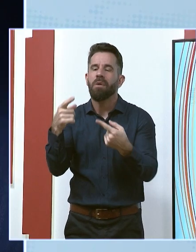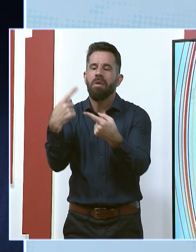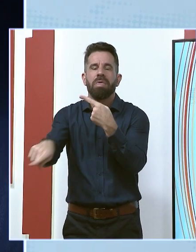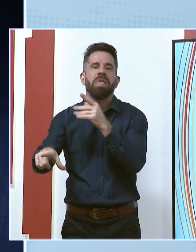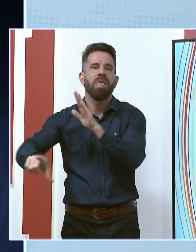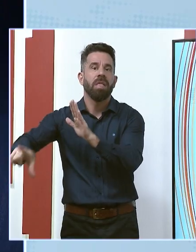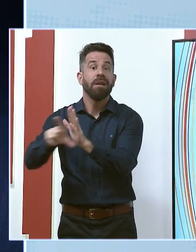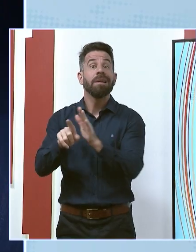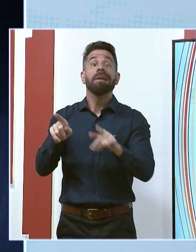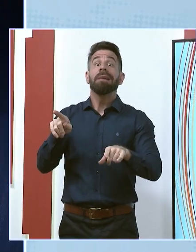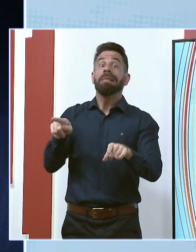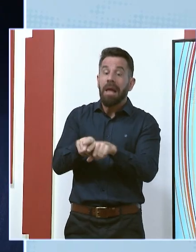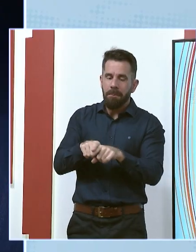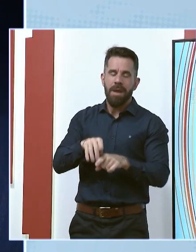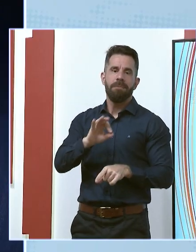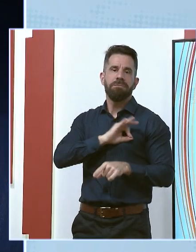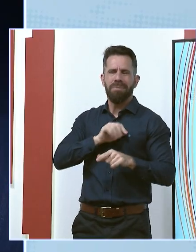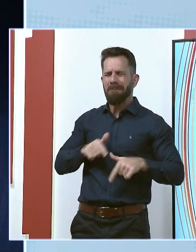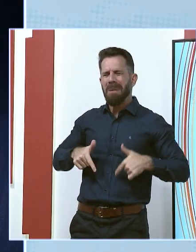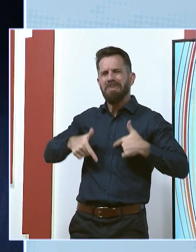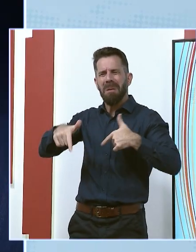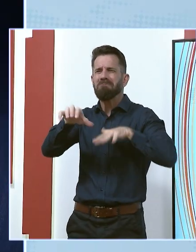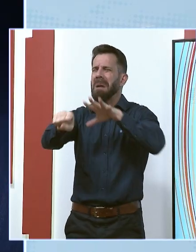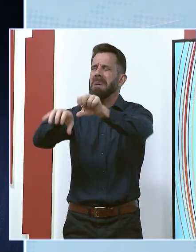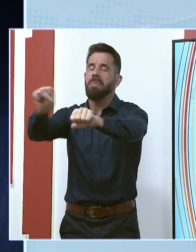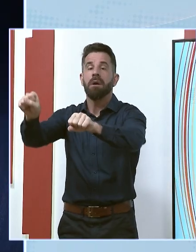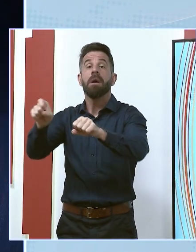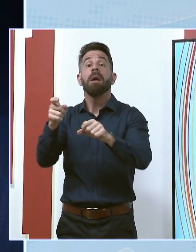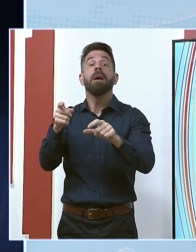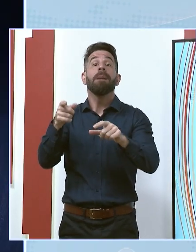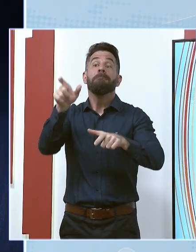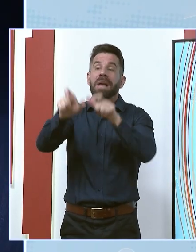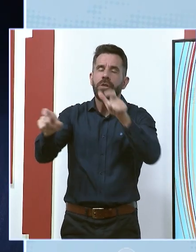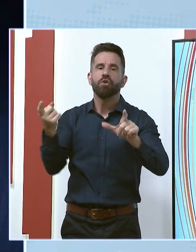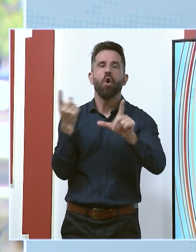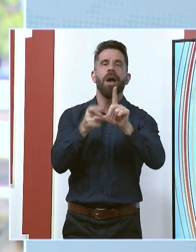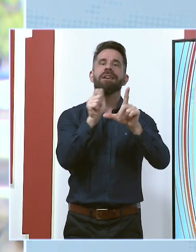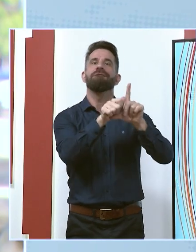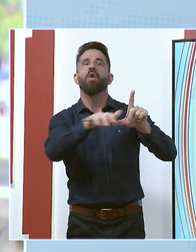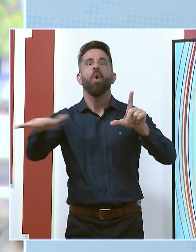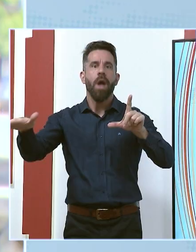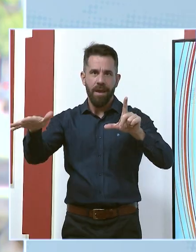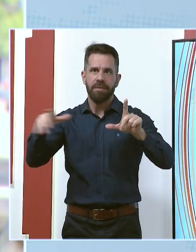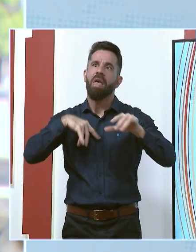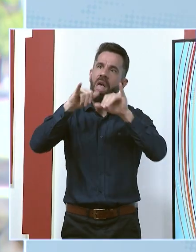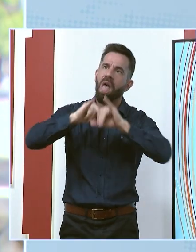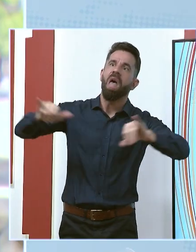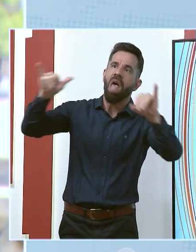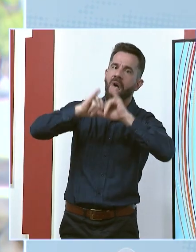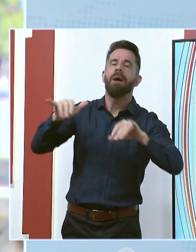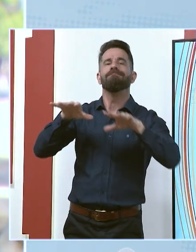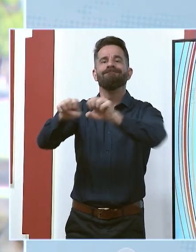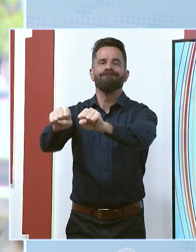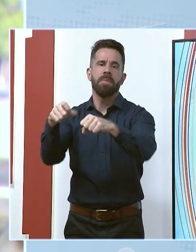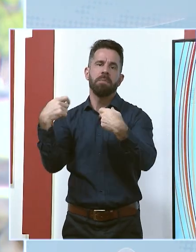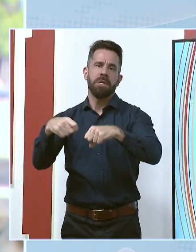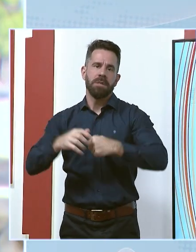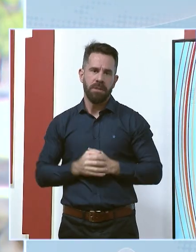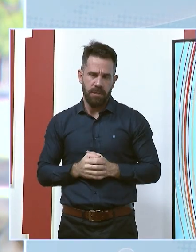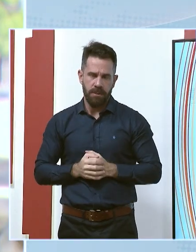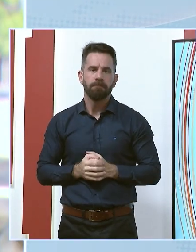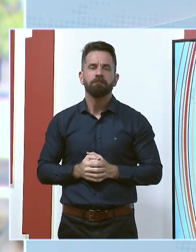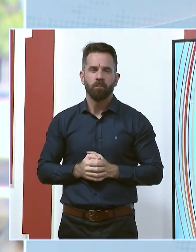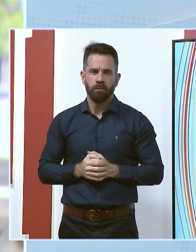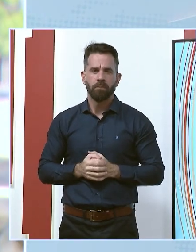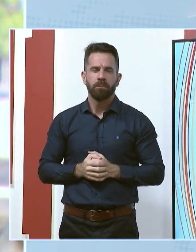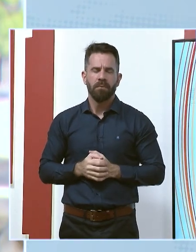para pegar esses influencers que divulgam, enfim. E isso é o grande desafio mundial, São vários os dados que mostram o aumento